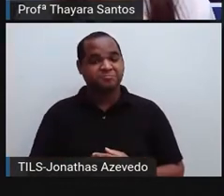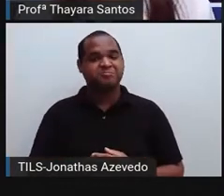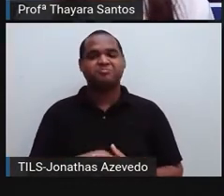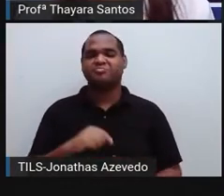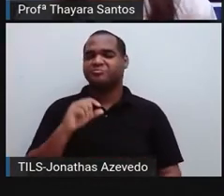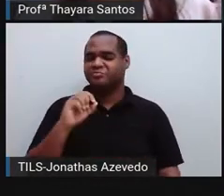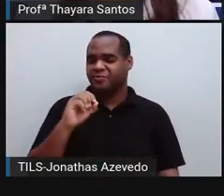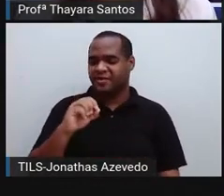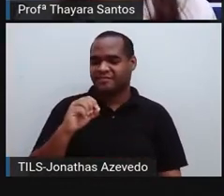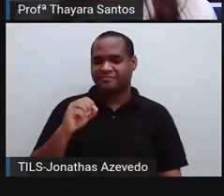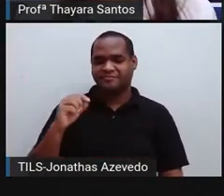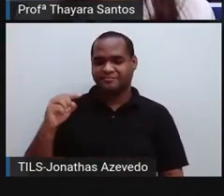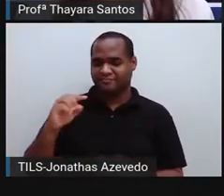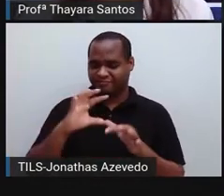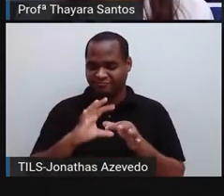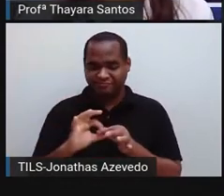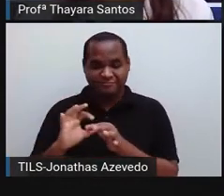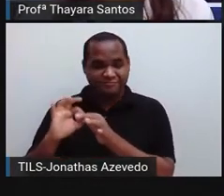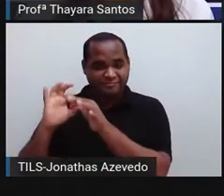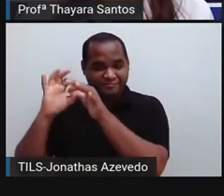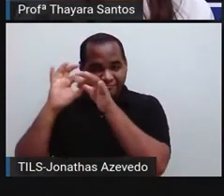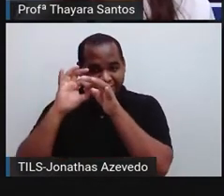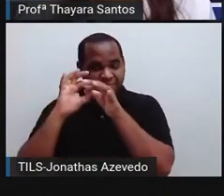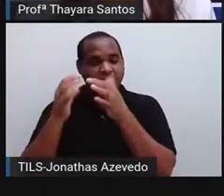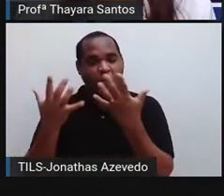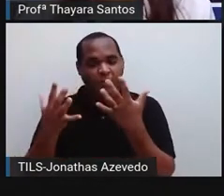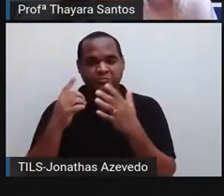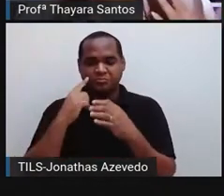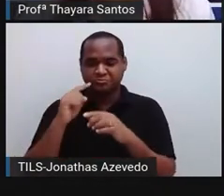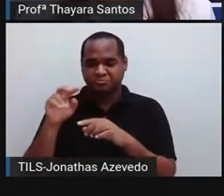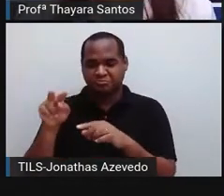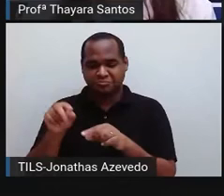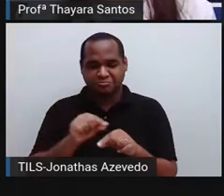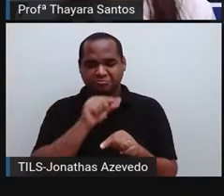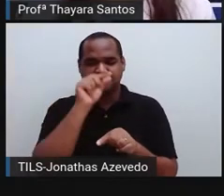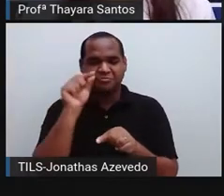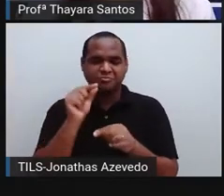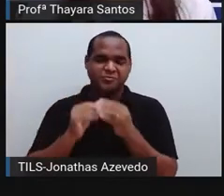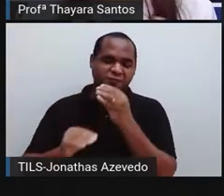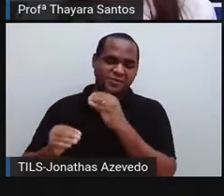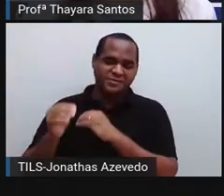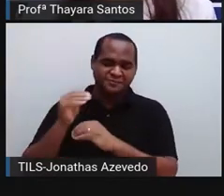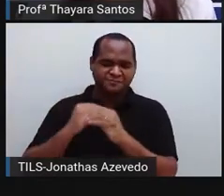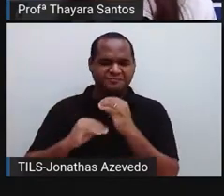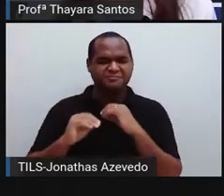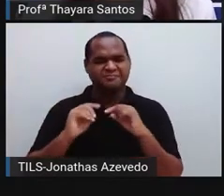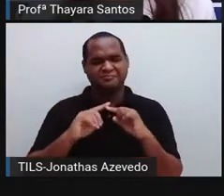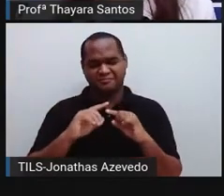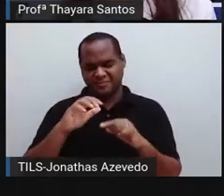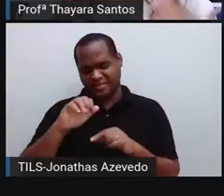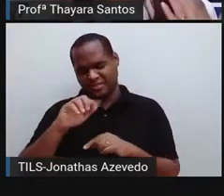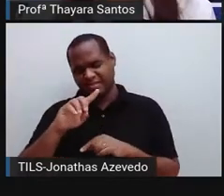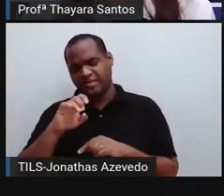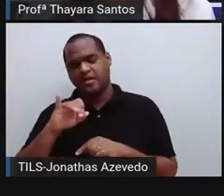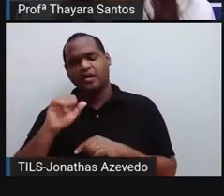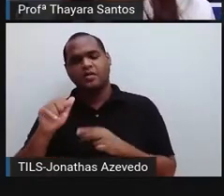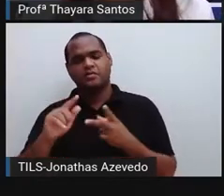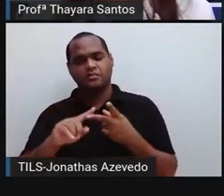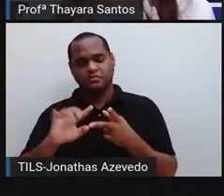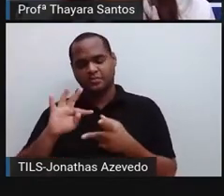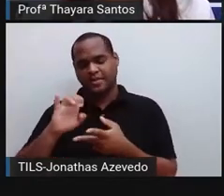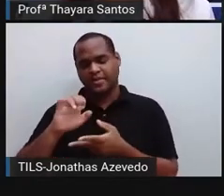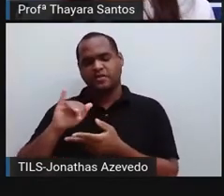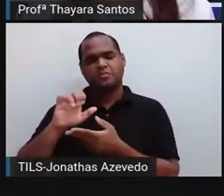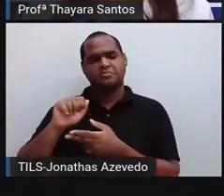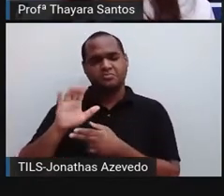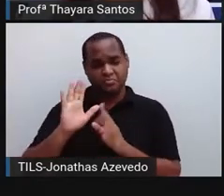é cadeia e teia alimentar. E vocês sabem o que quer dizer isso? Cadeia e teia alimentar? Vocês já ouviram falar?